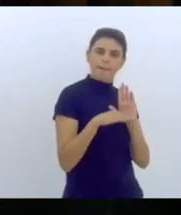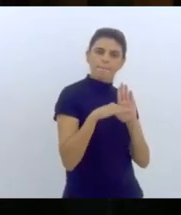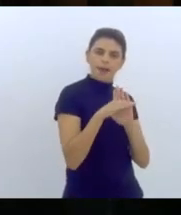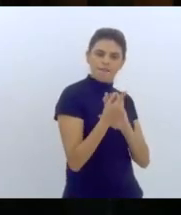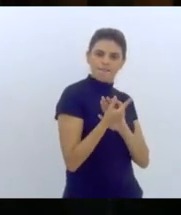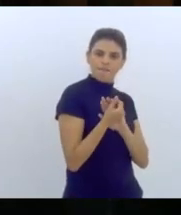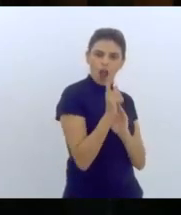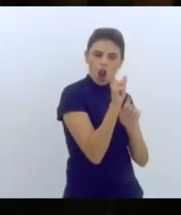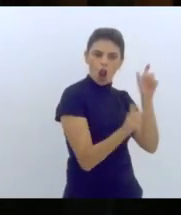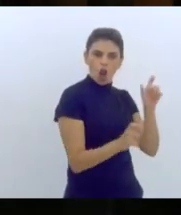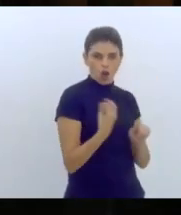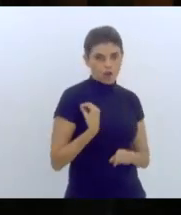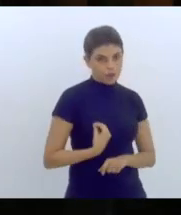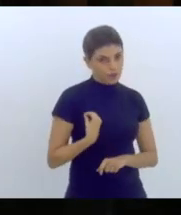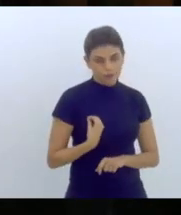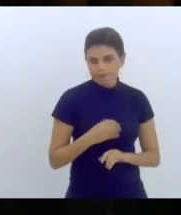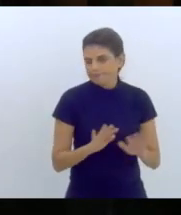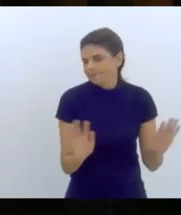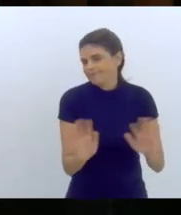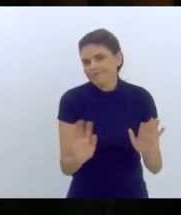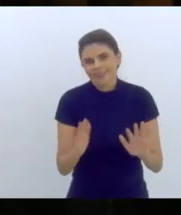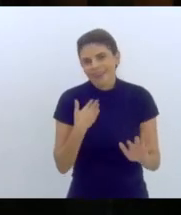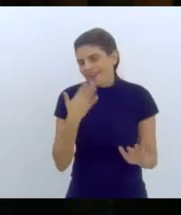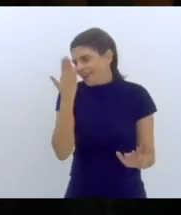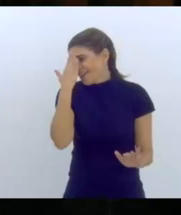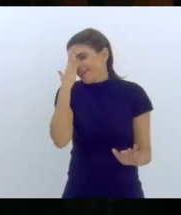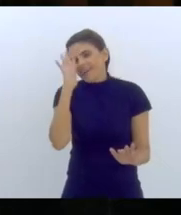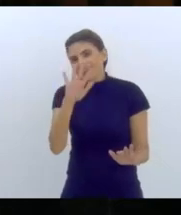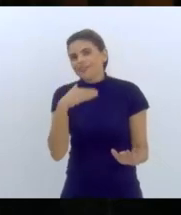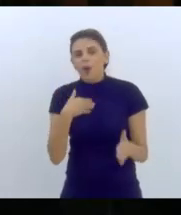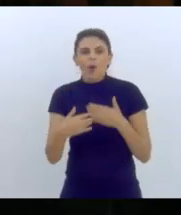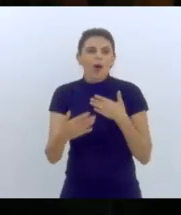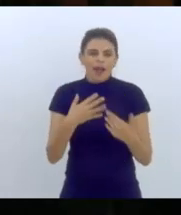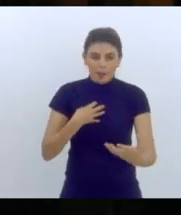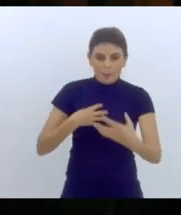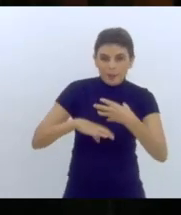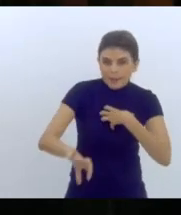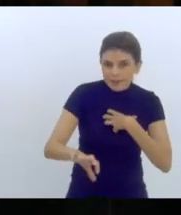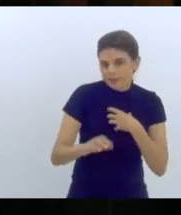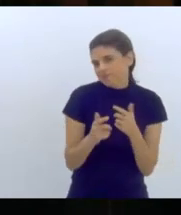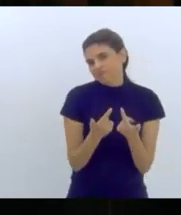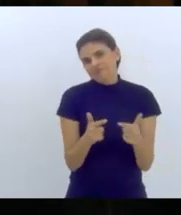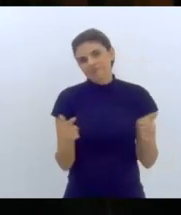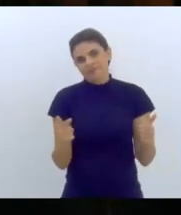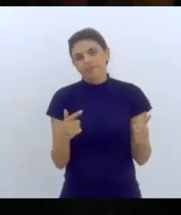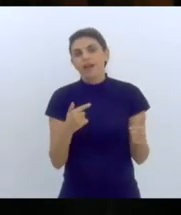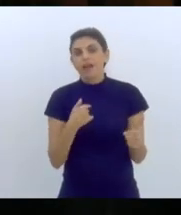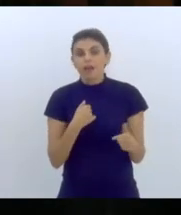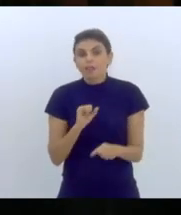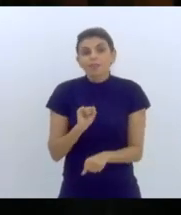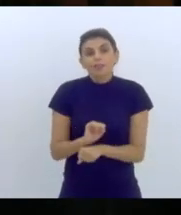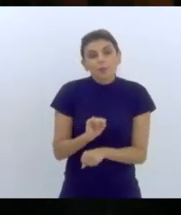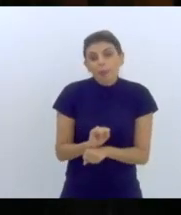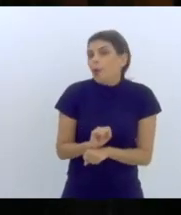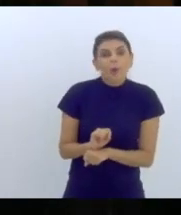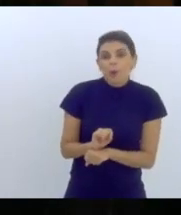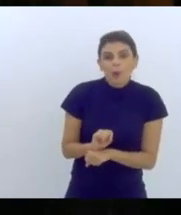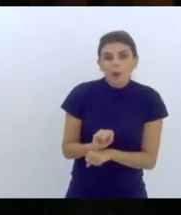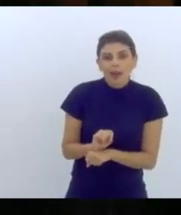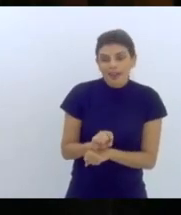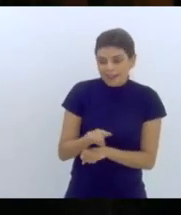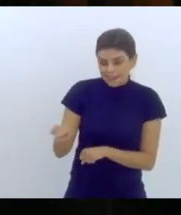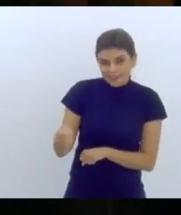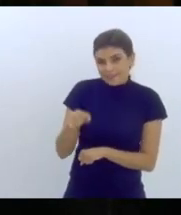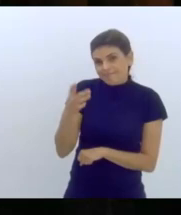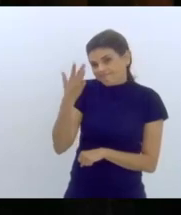vida das pessoas, eu não posso esperar qualquer tipo de empatia. Eu só posso esperar, evidentemente,